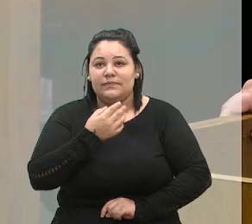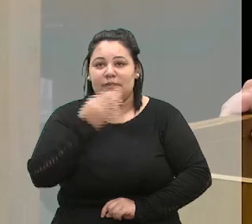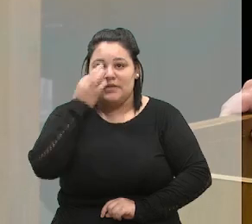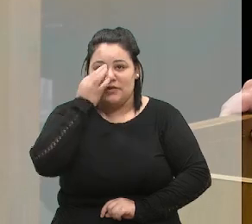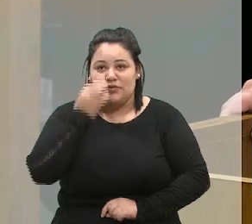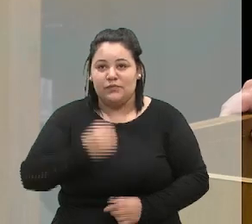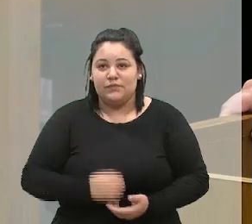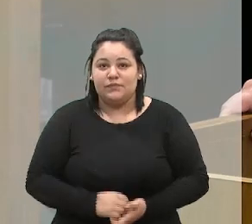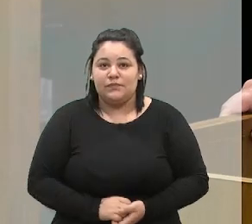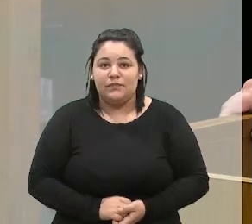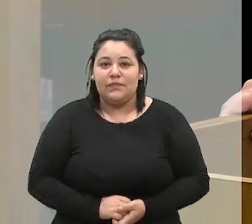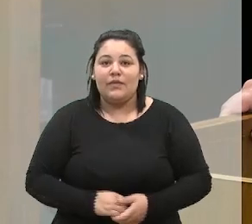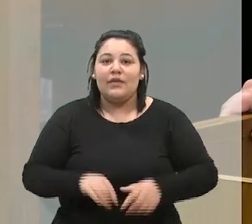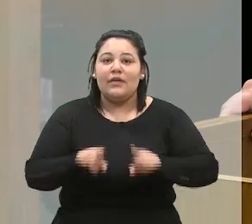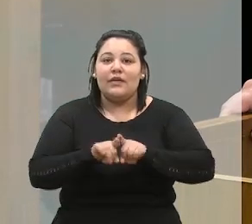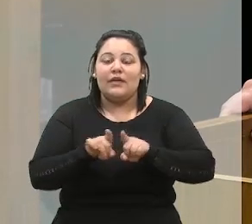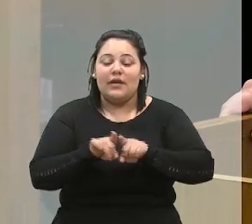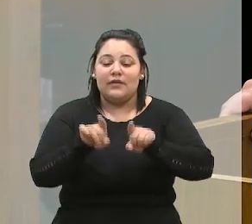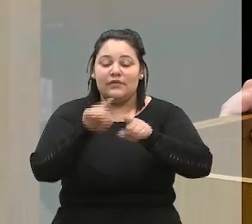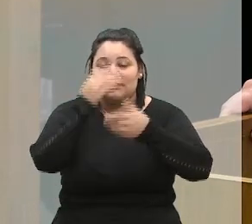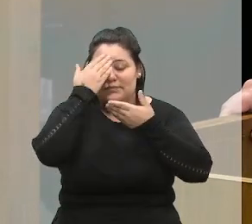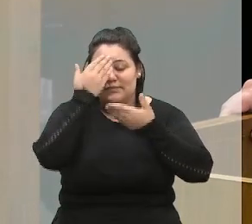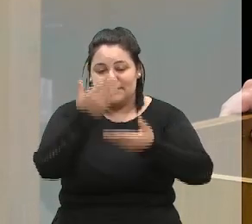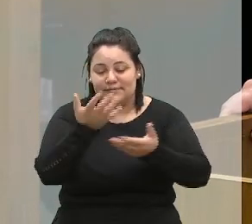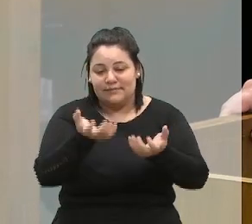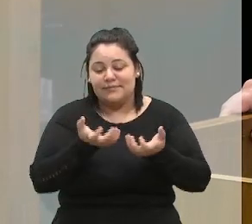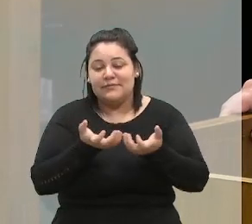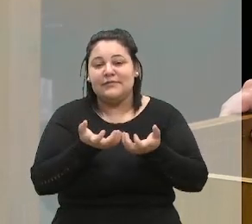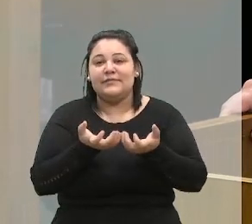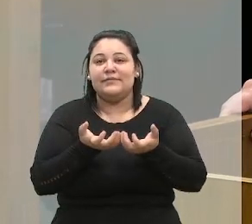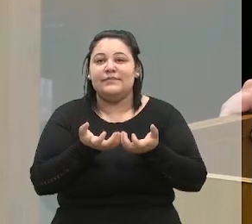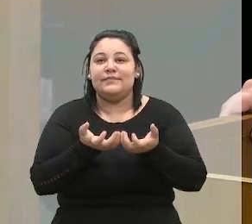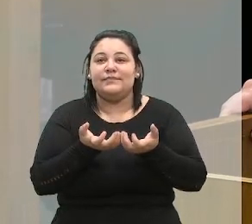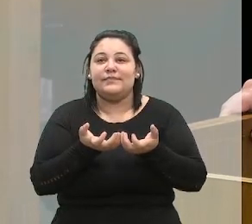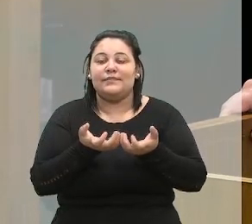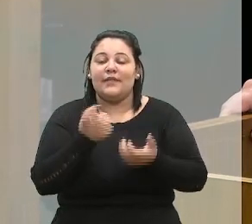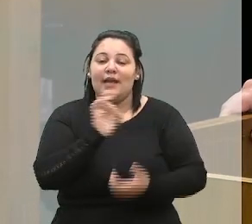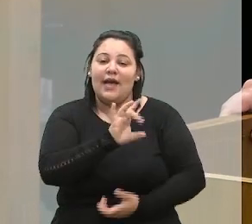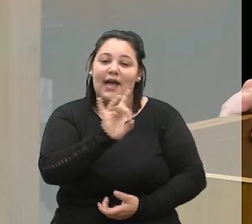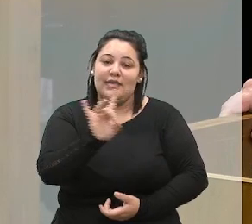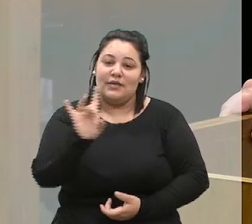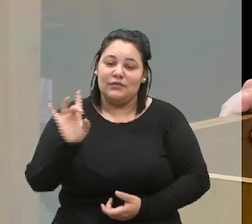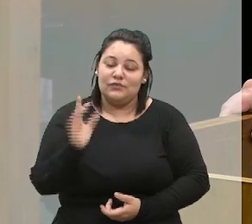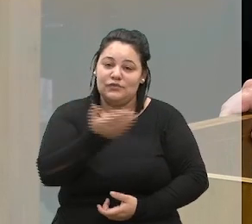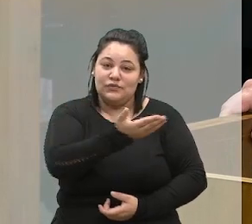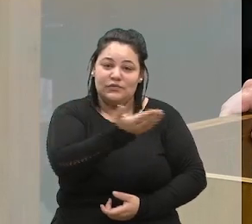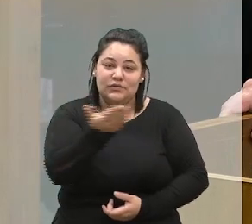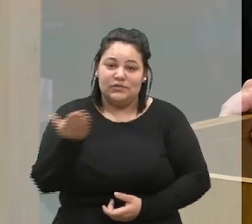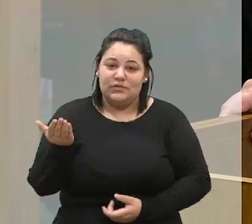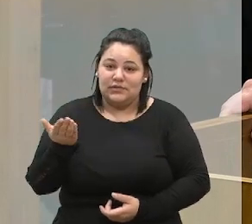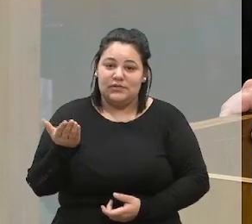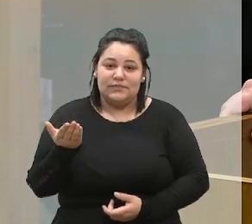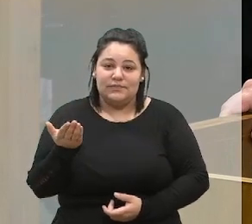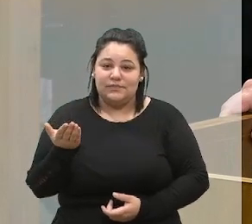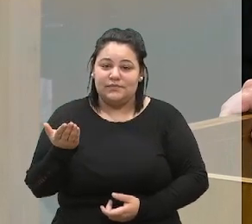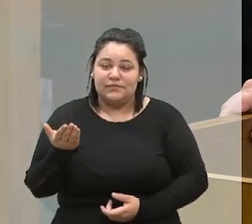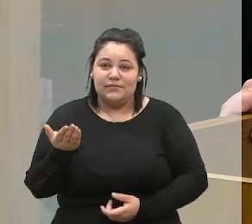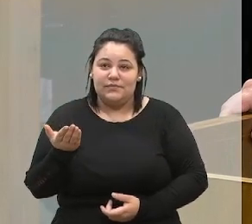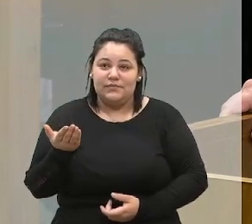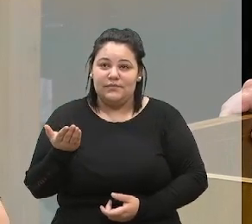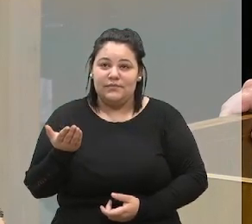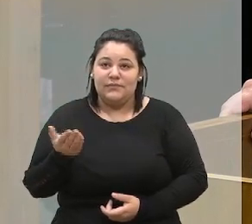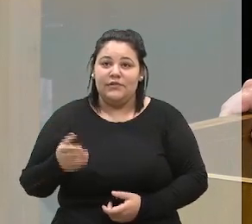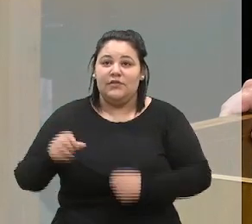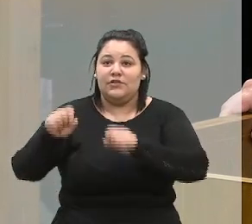Quero agradecer cada um e cada uma de vocês que estão aqui nesse